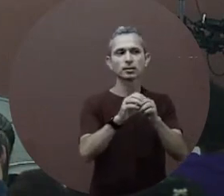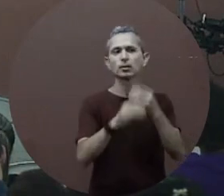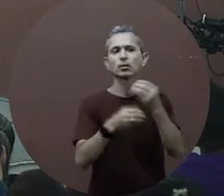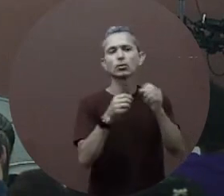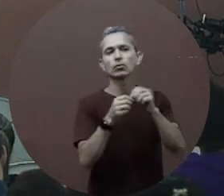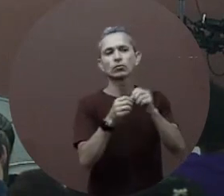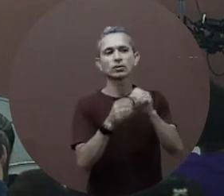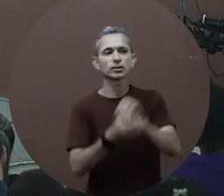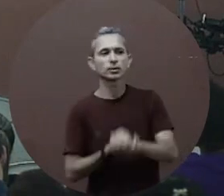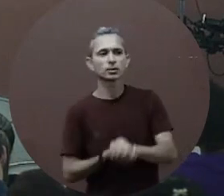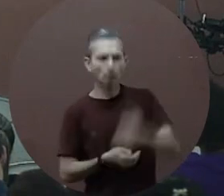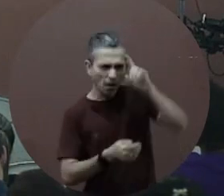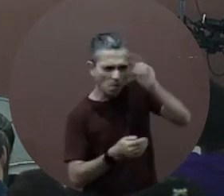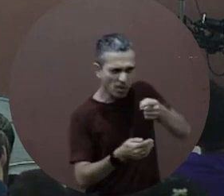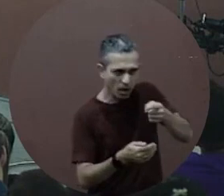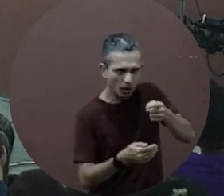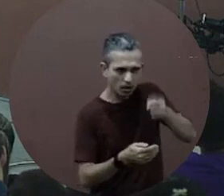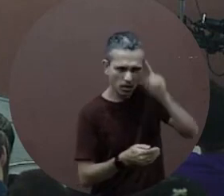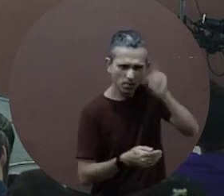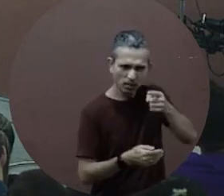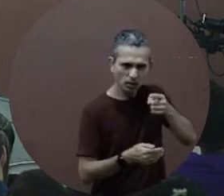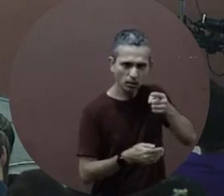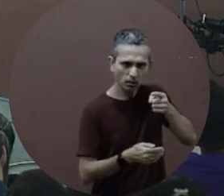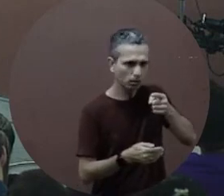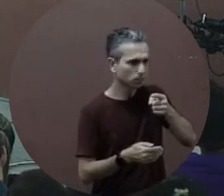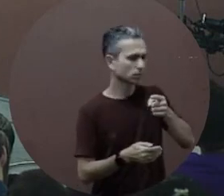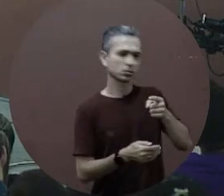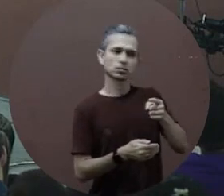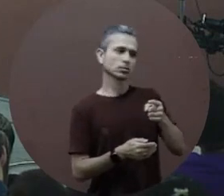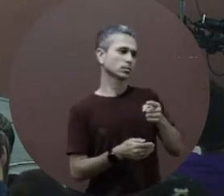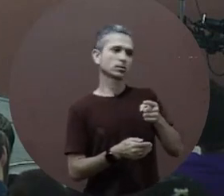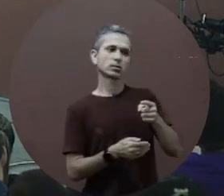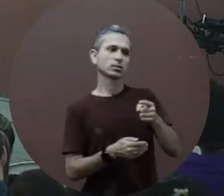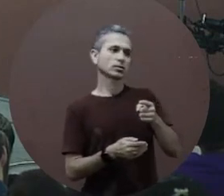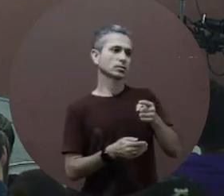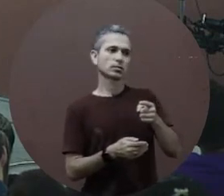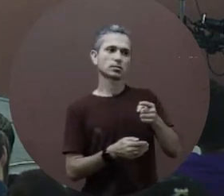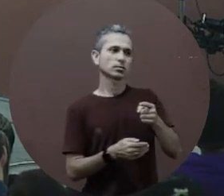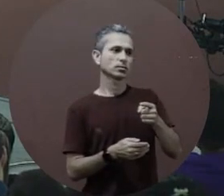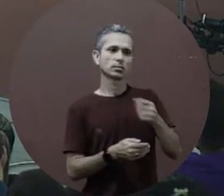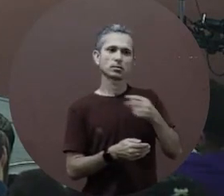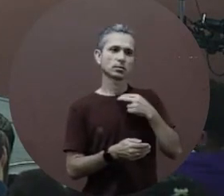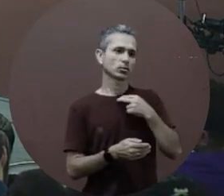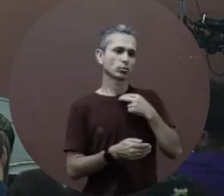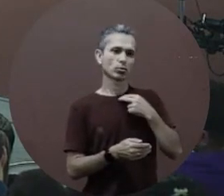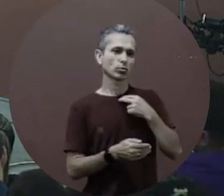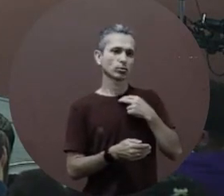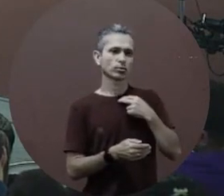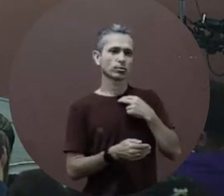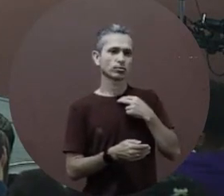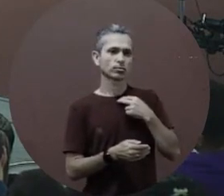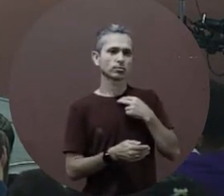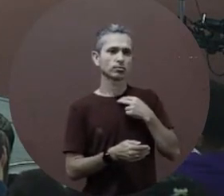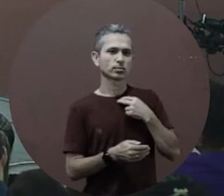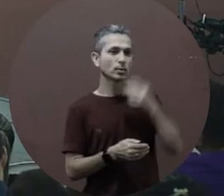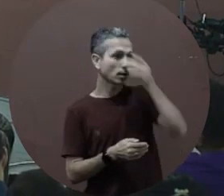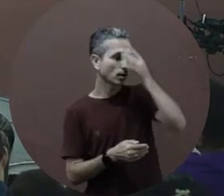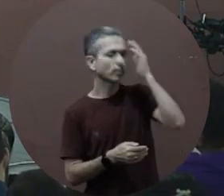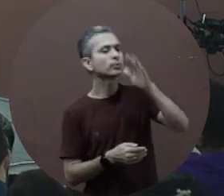dá a carteirada e diz, sou eu que estou mandando, você é quem obedece? Não, porque ele constrange as pessoas a fazer. Elas se